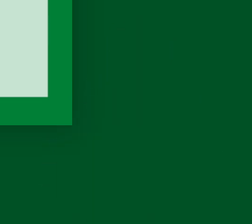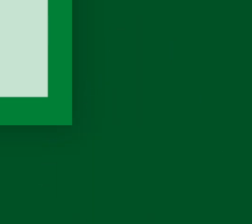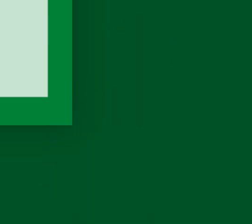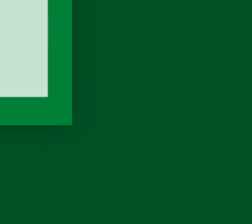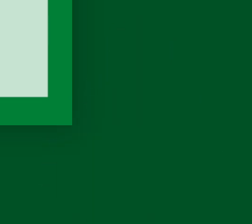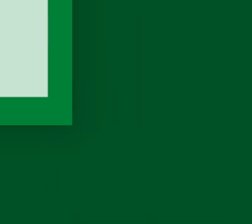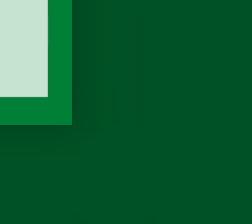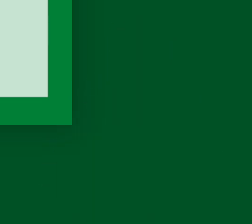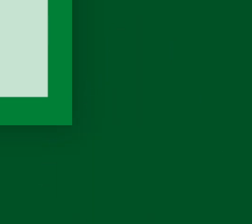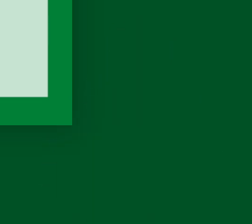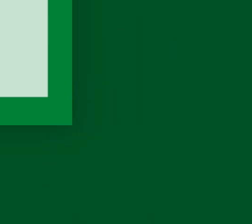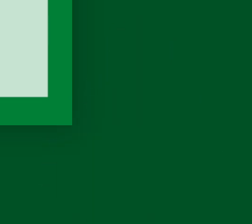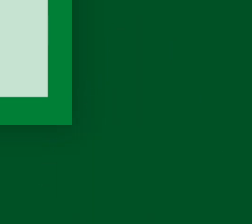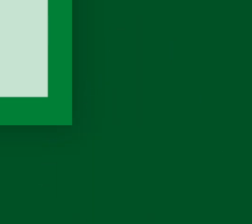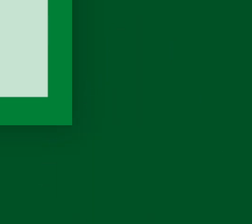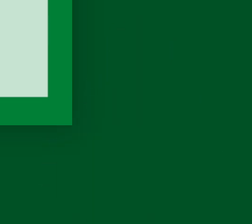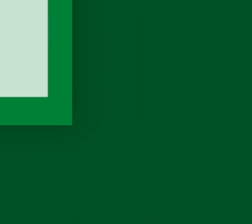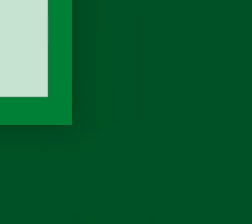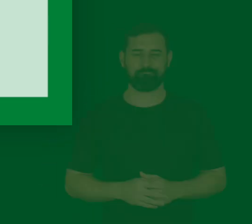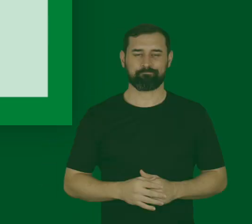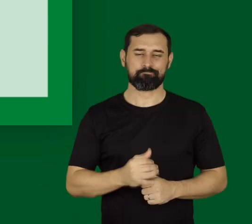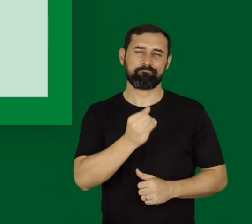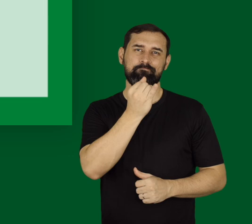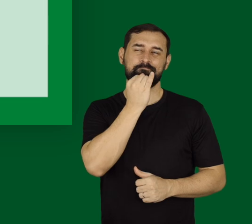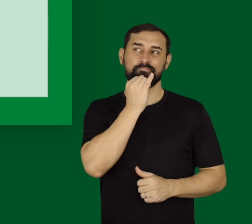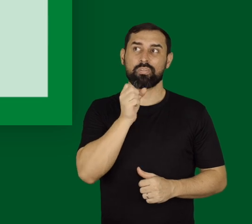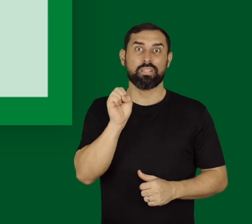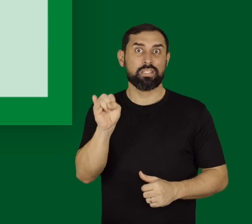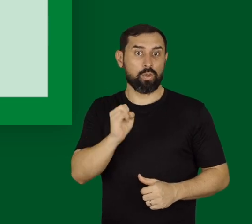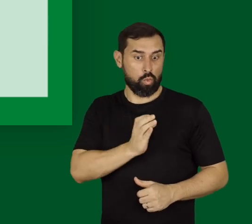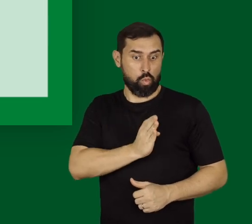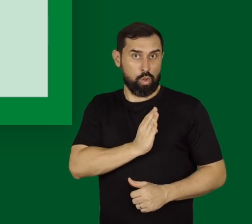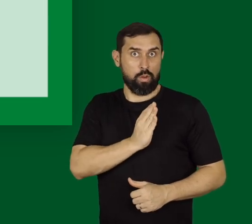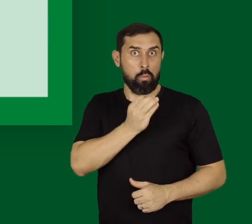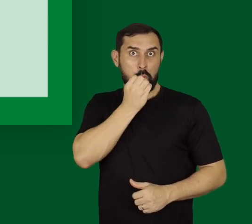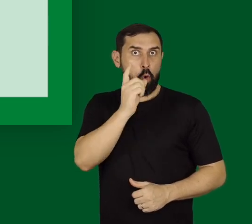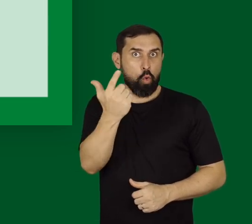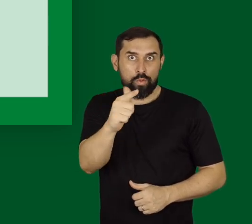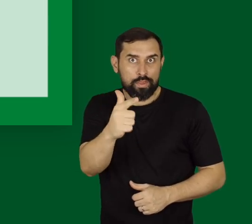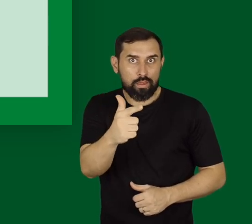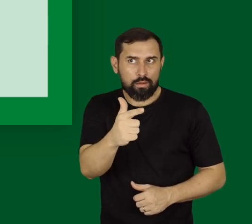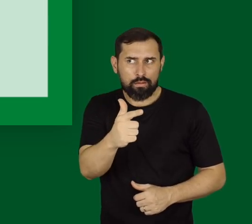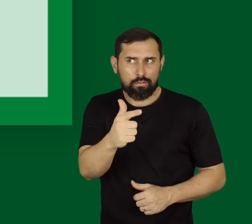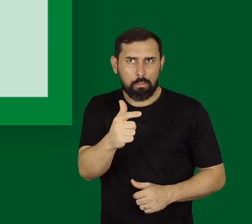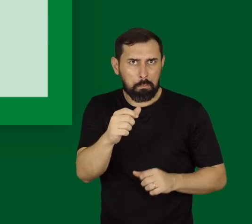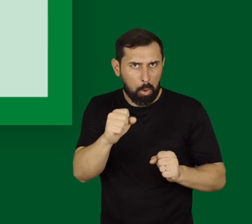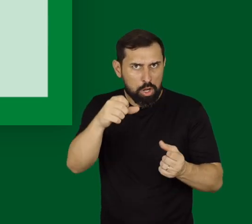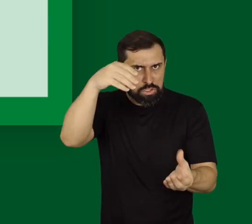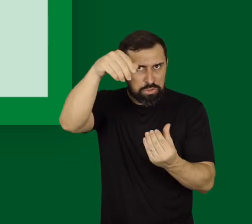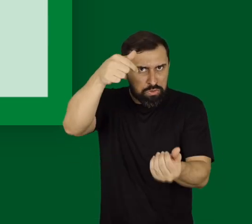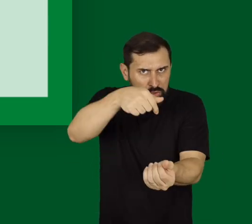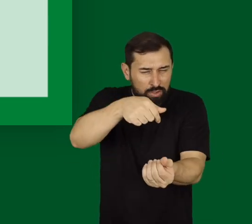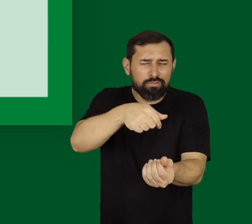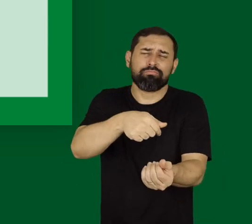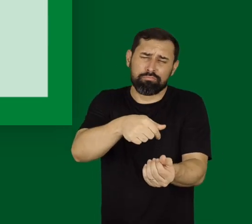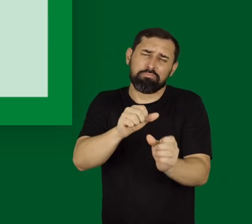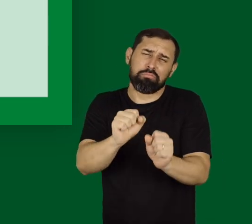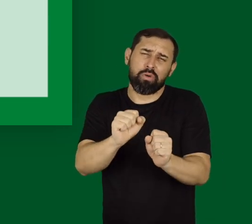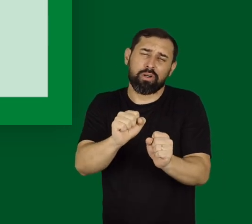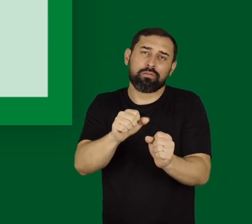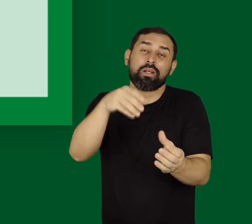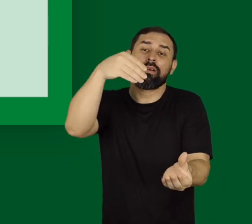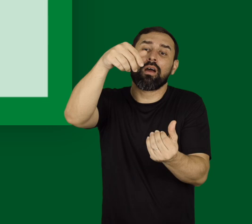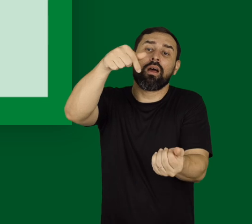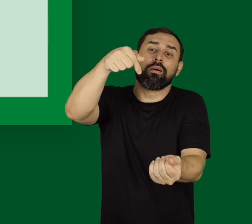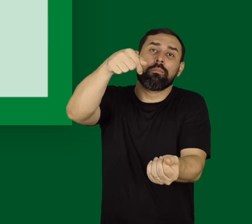pessoal pode perguntar assim, mas numa situação dessa que o coração não está legal, não devo fazer líquido? Não, você deve fazer líquido, só que você vai fazer 5 a